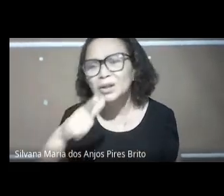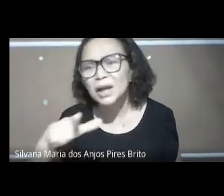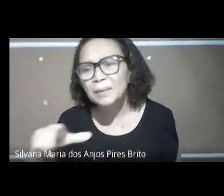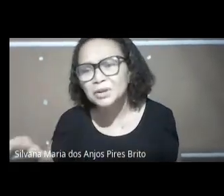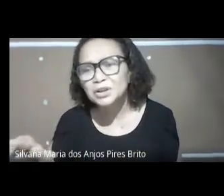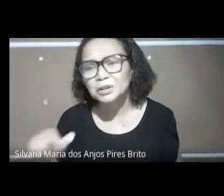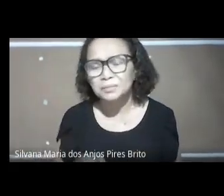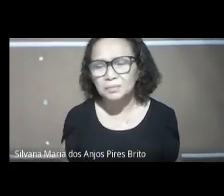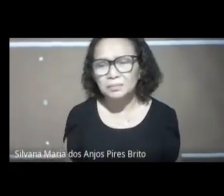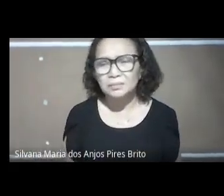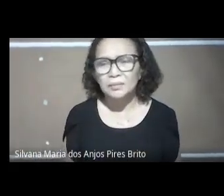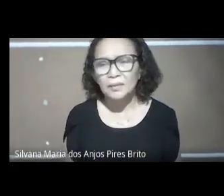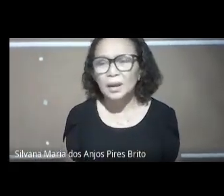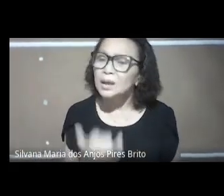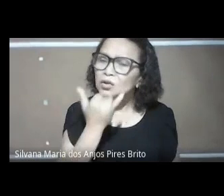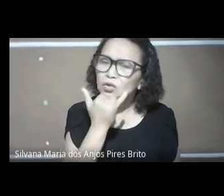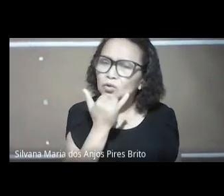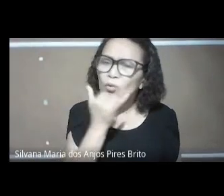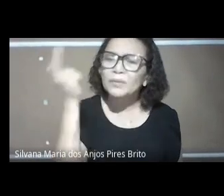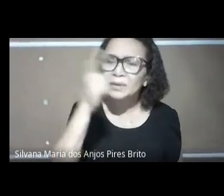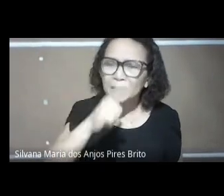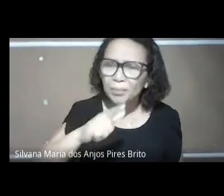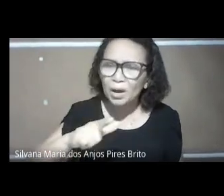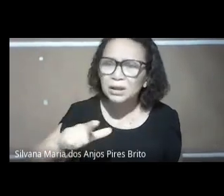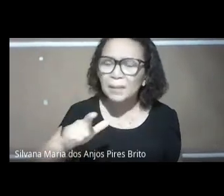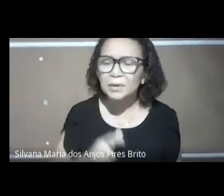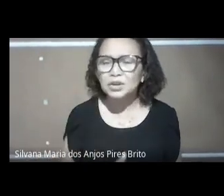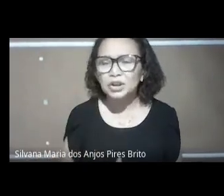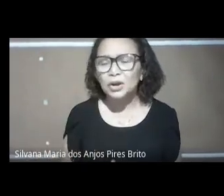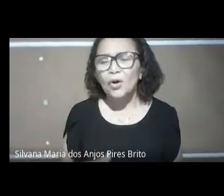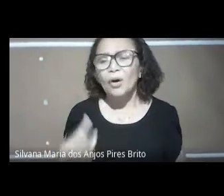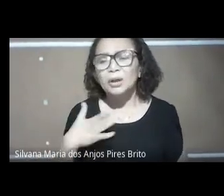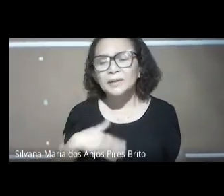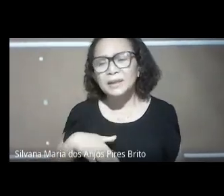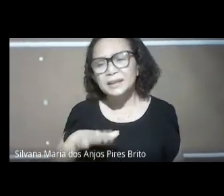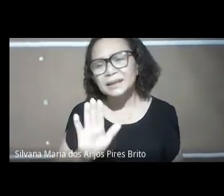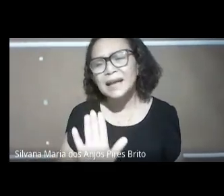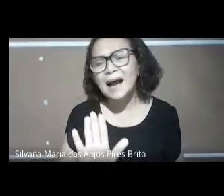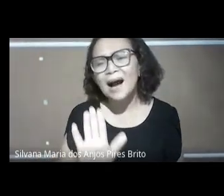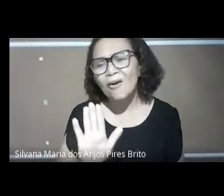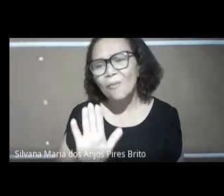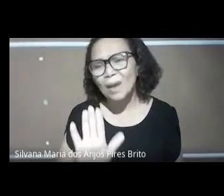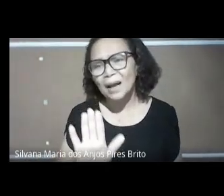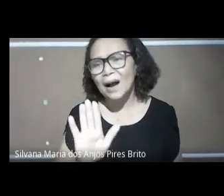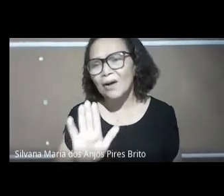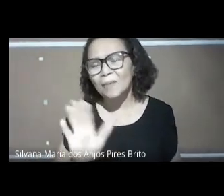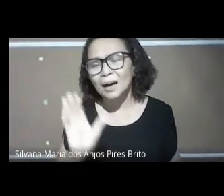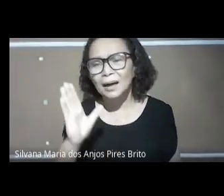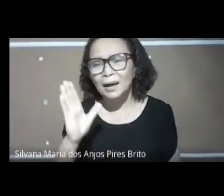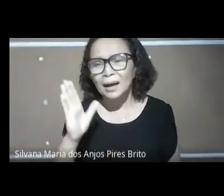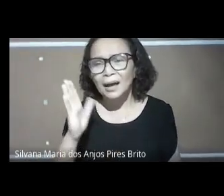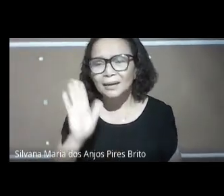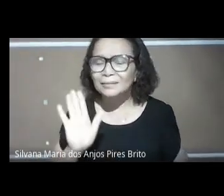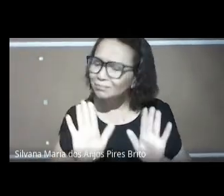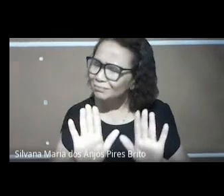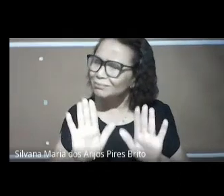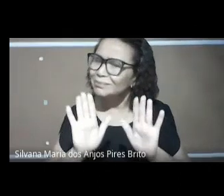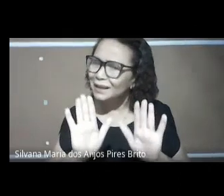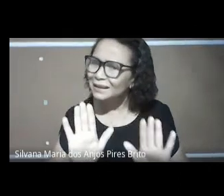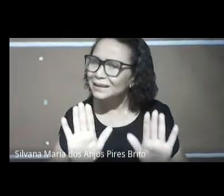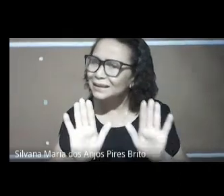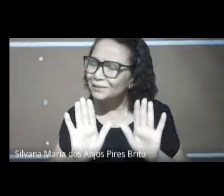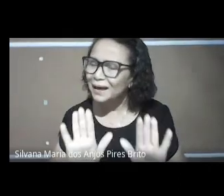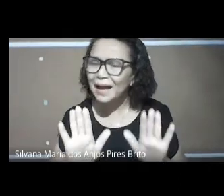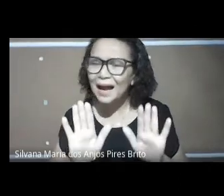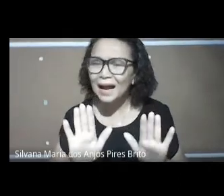você pode repetir? Desculpa, você pode repetir? Ou então você diz assim, calma, calma,